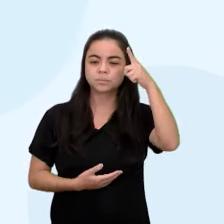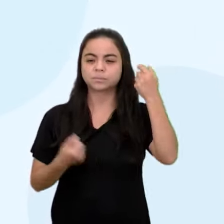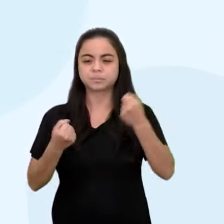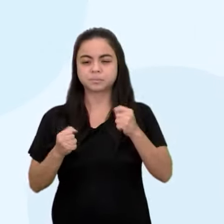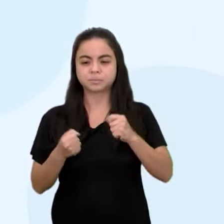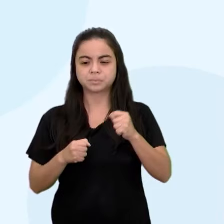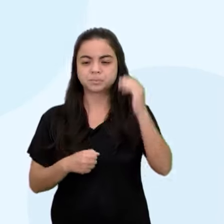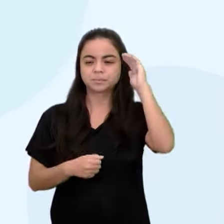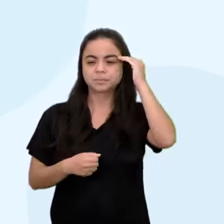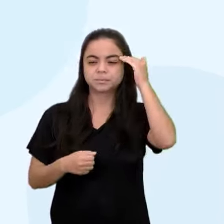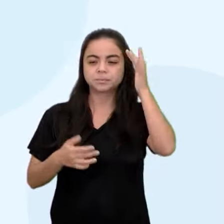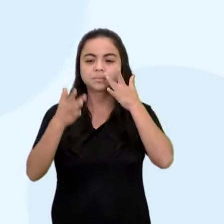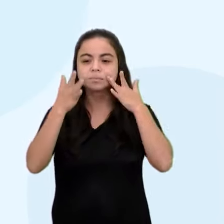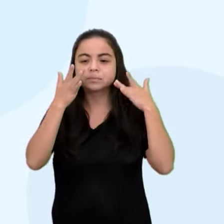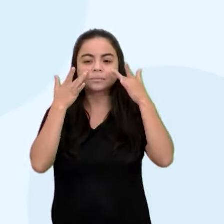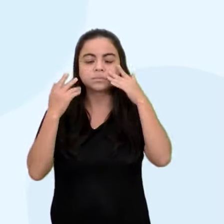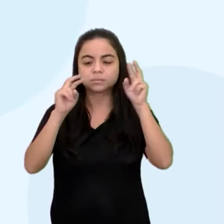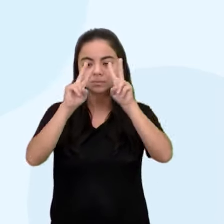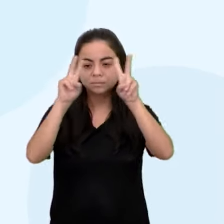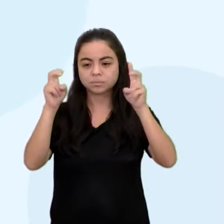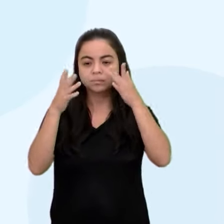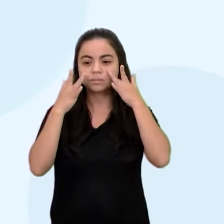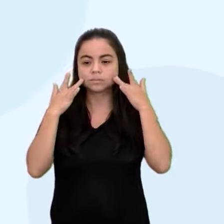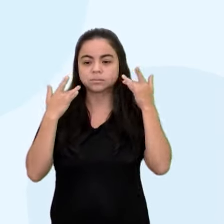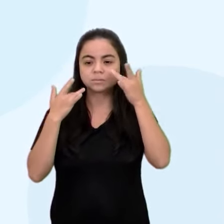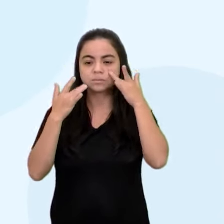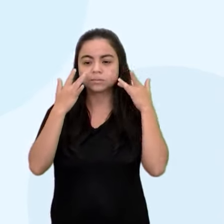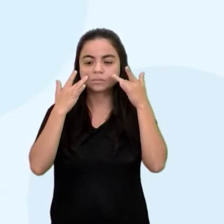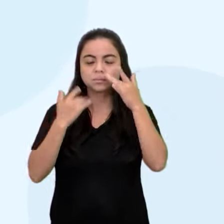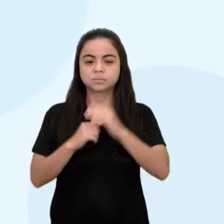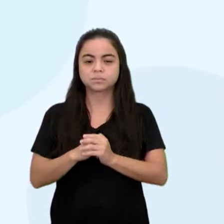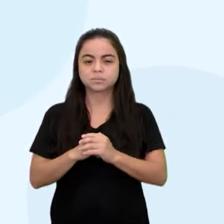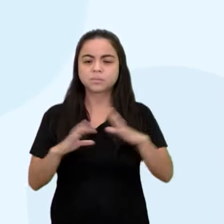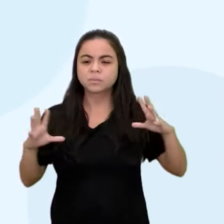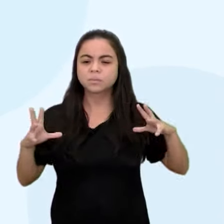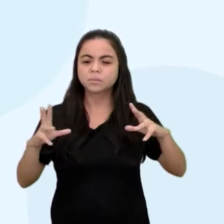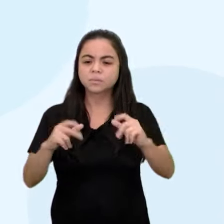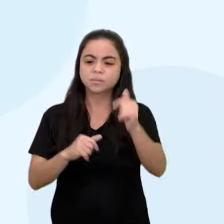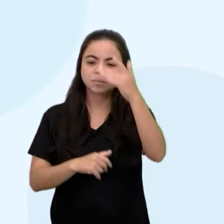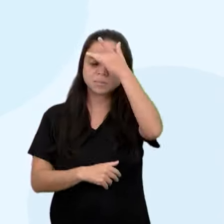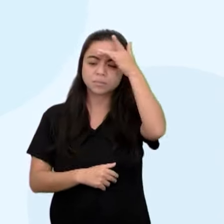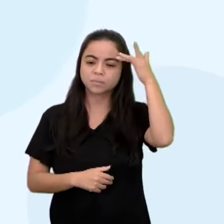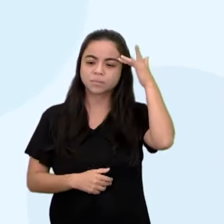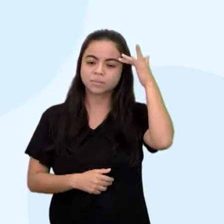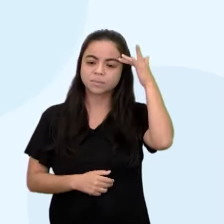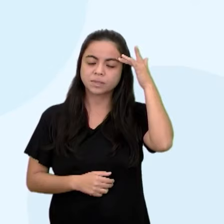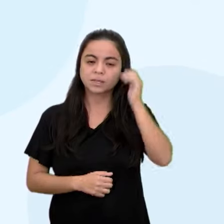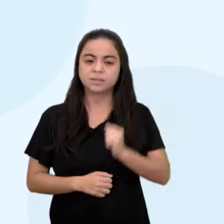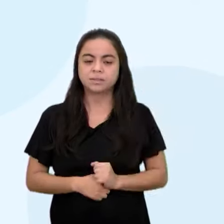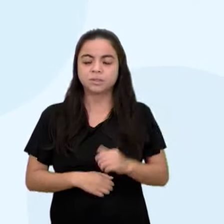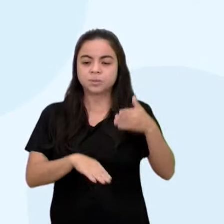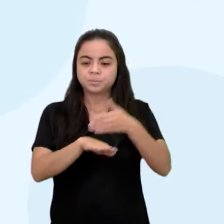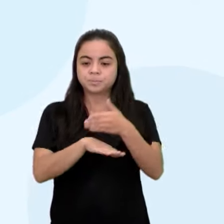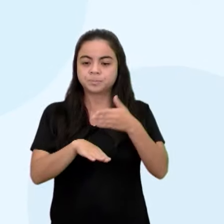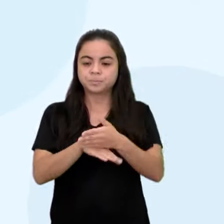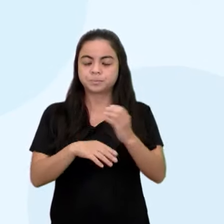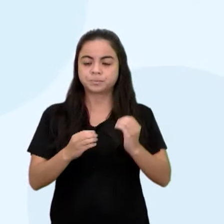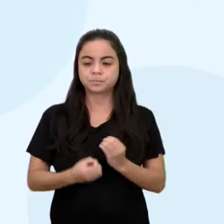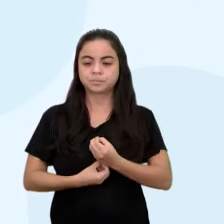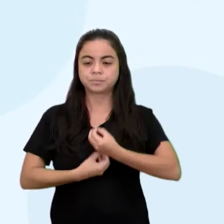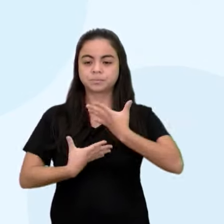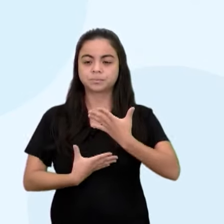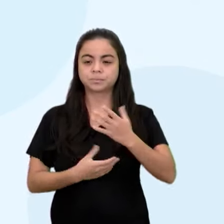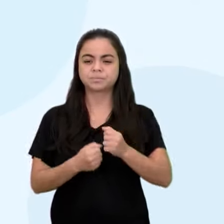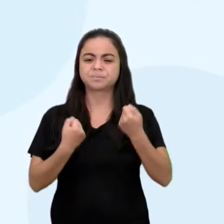arte cênica? Será que toda pessoa que participa de algum movimento cultural, ela precisa saber